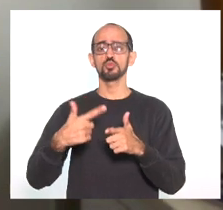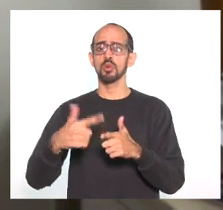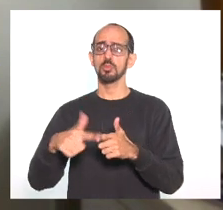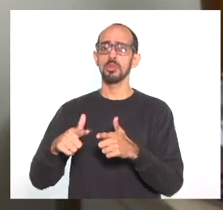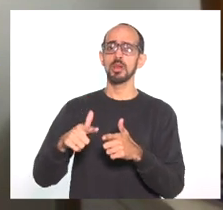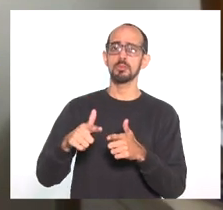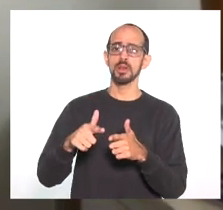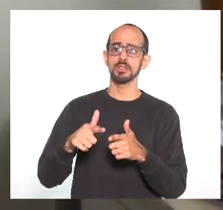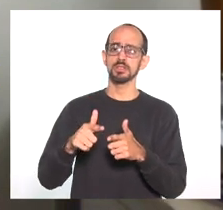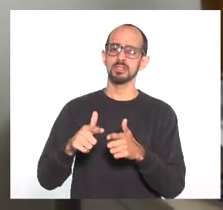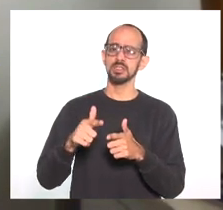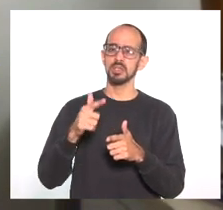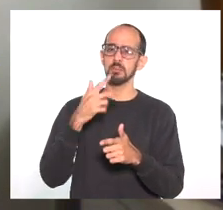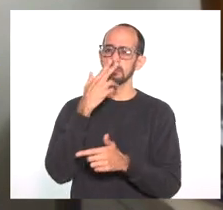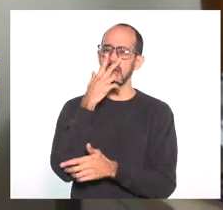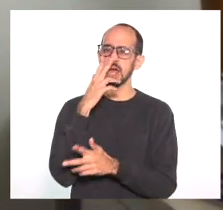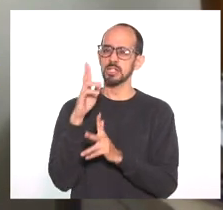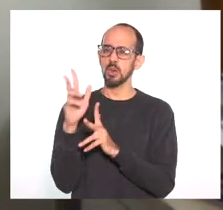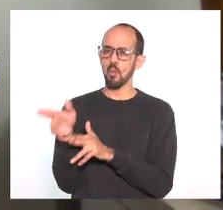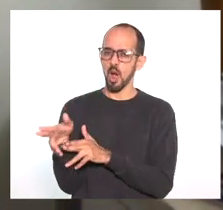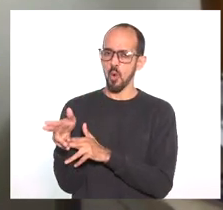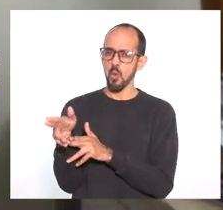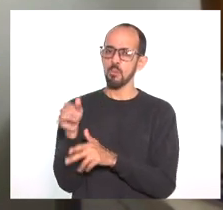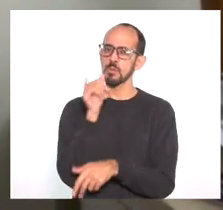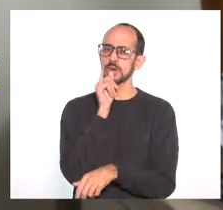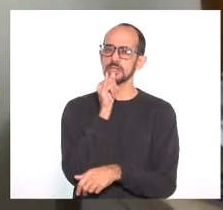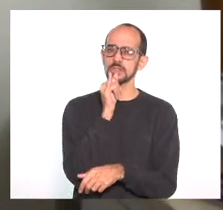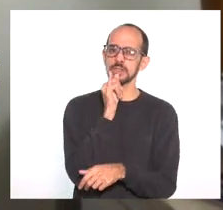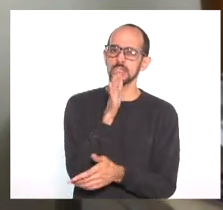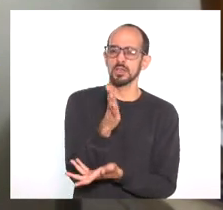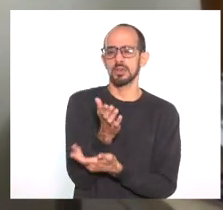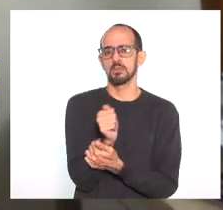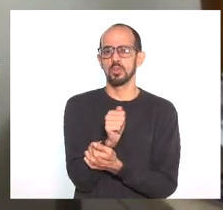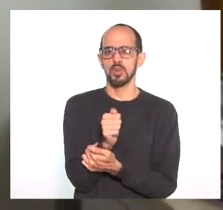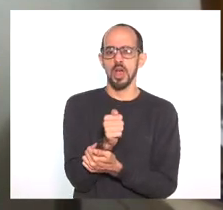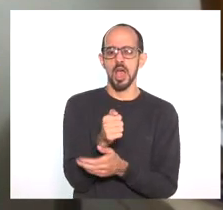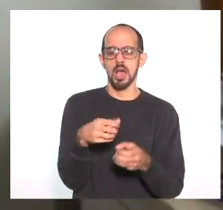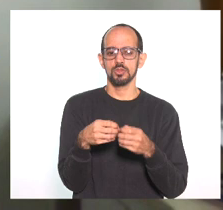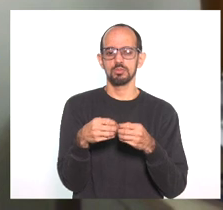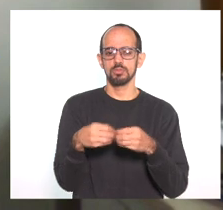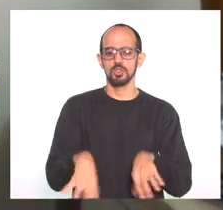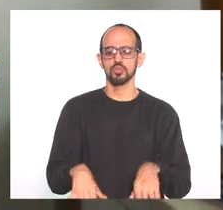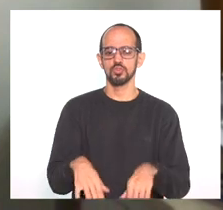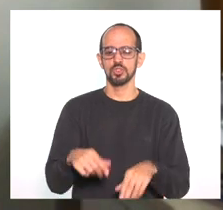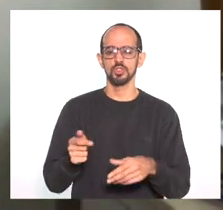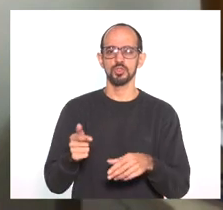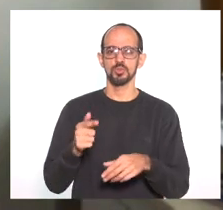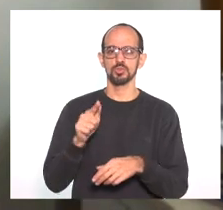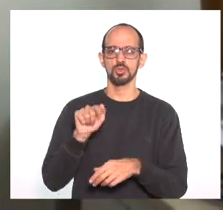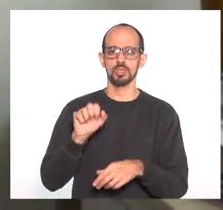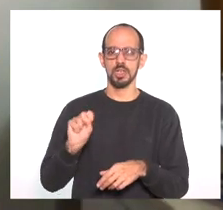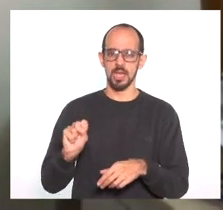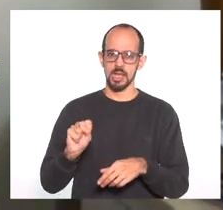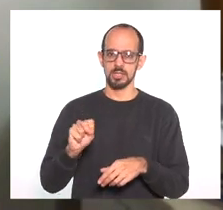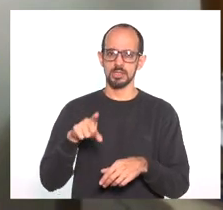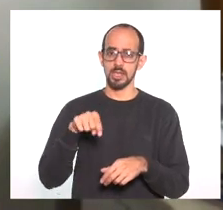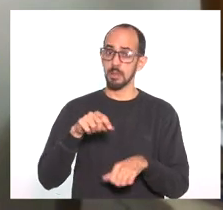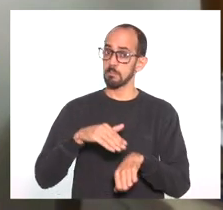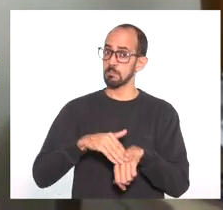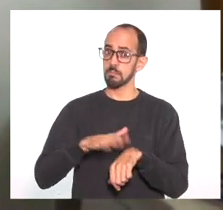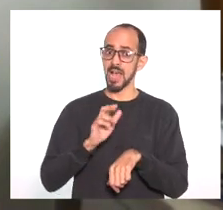subjacentes, como, por exemplo, as perdas por rejeição de gás, que são superiores